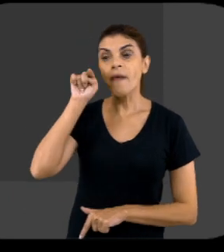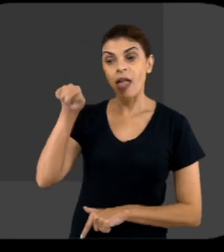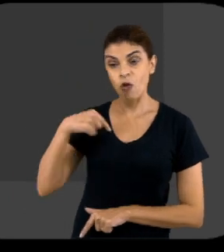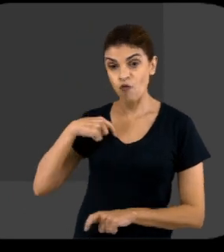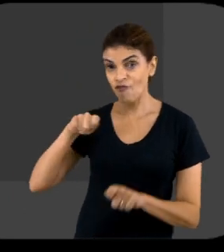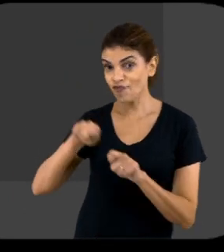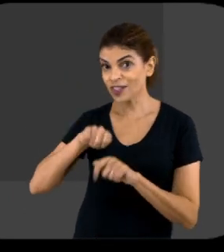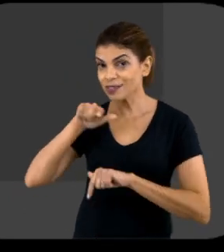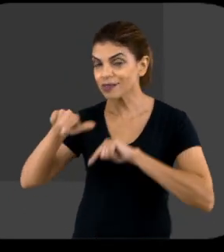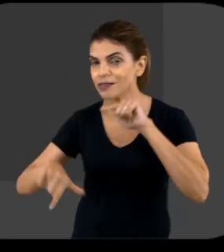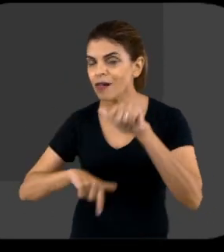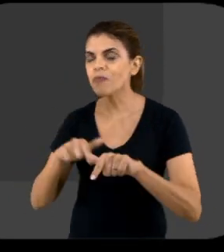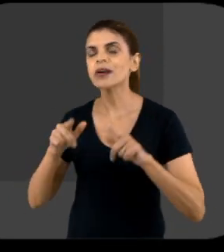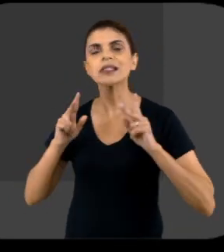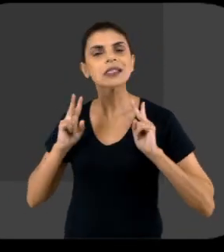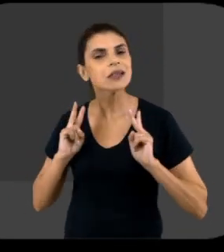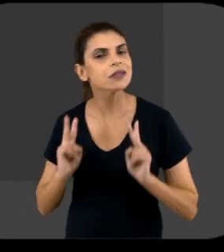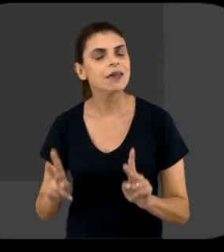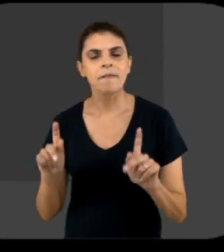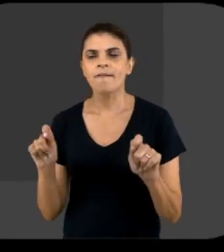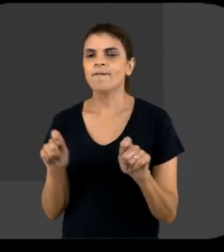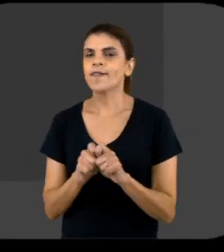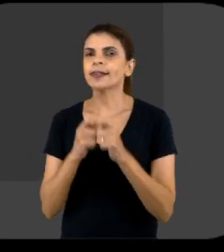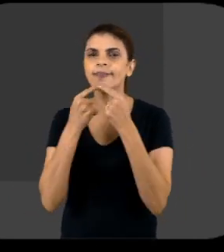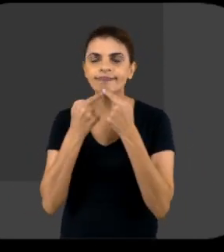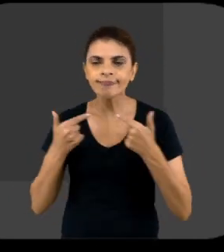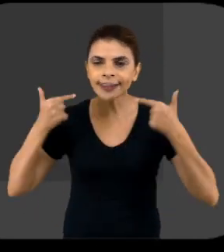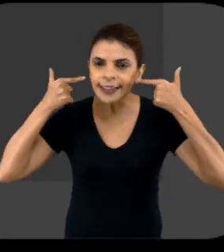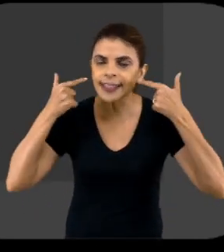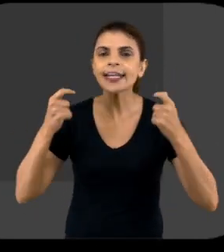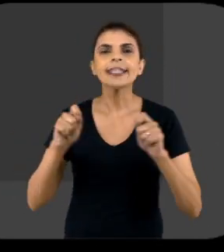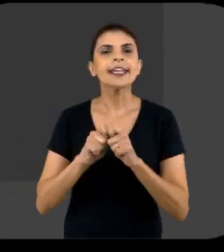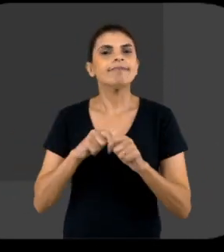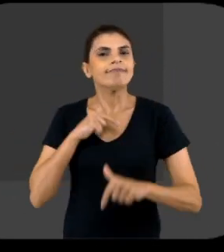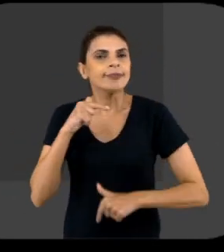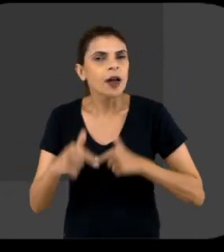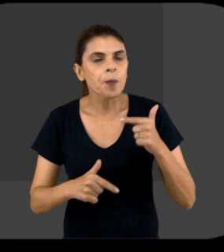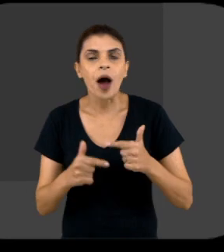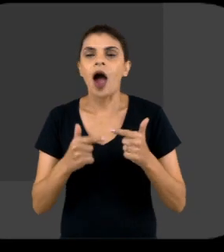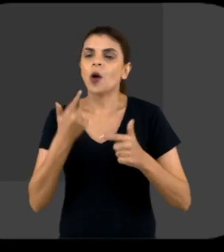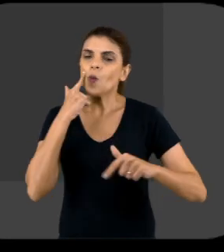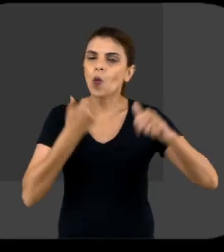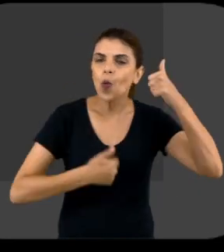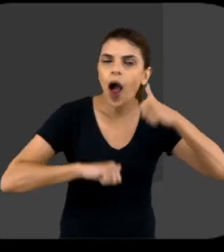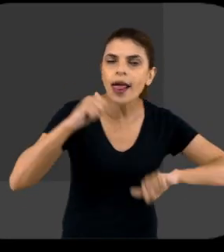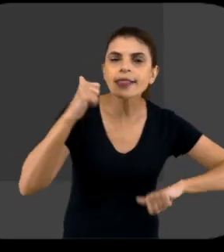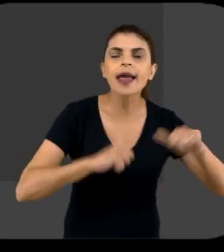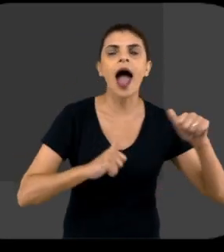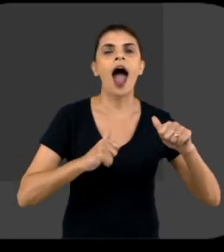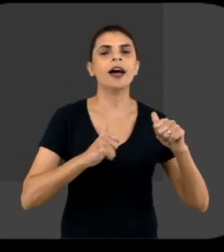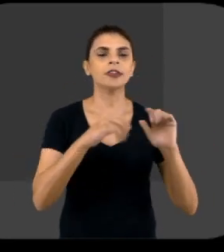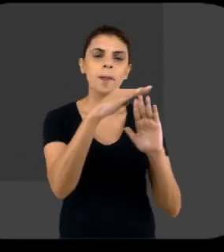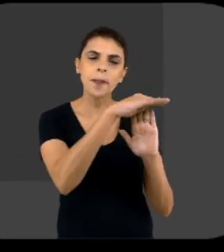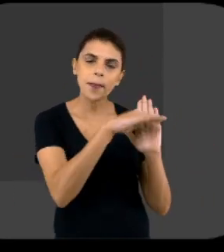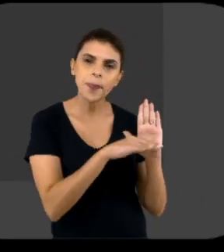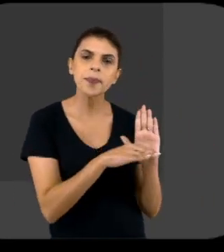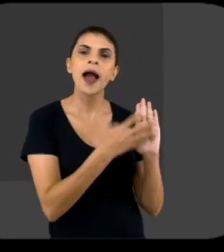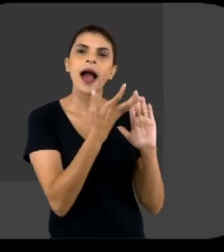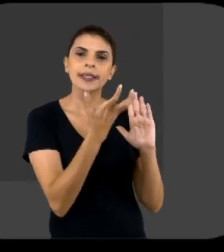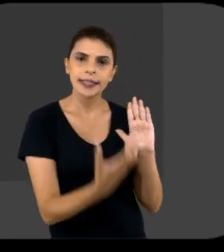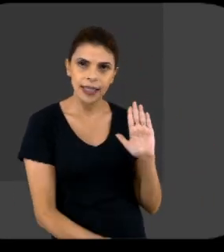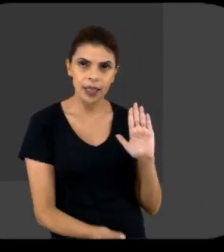aquele serviço deve ser executado tendo todos os requisitos de qualidade